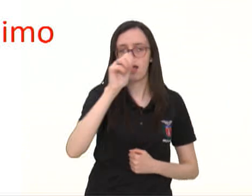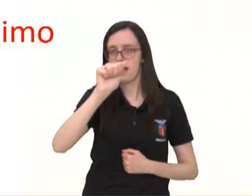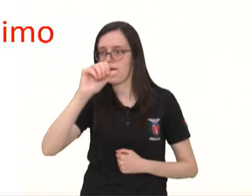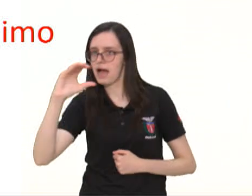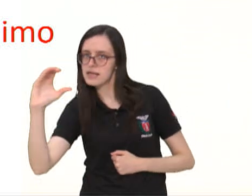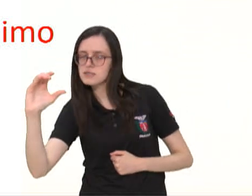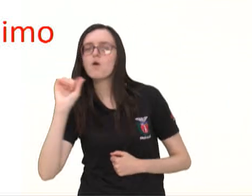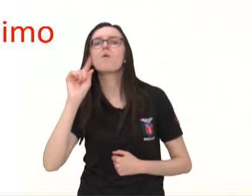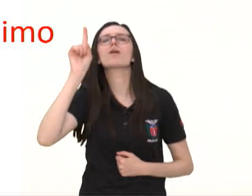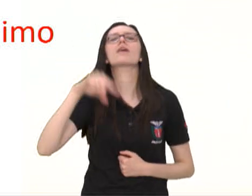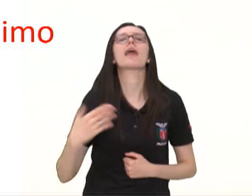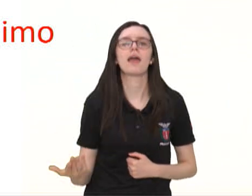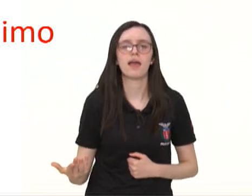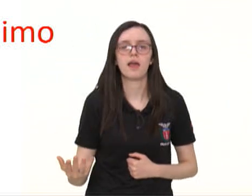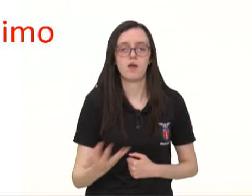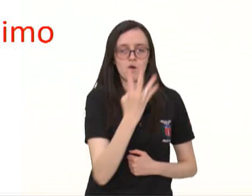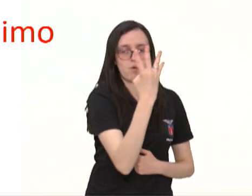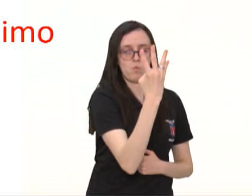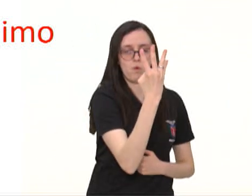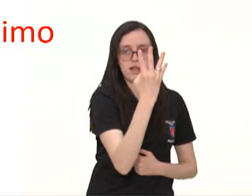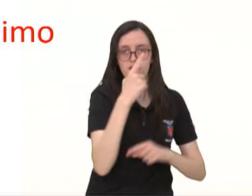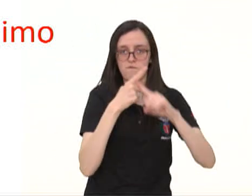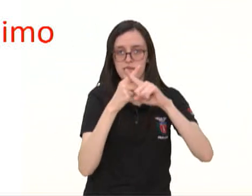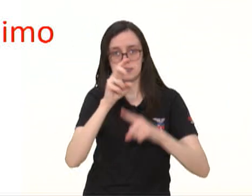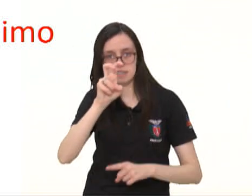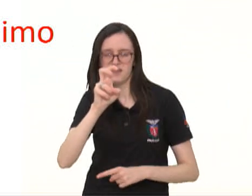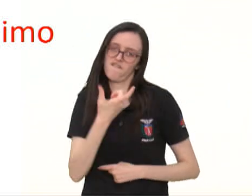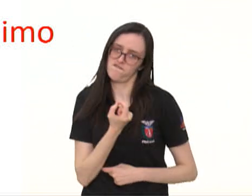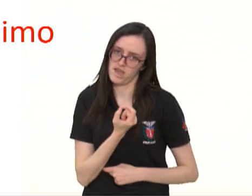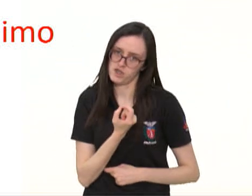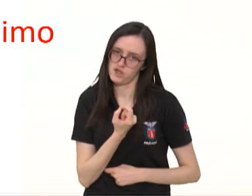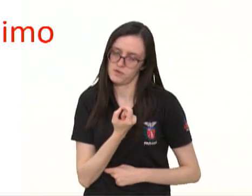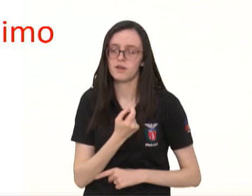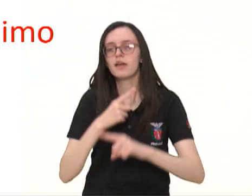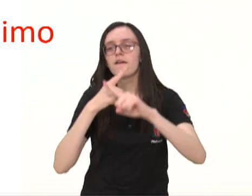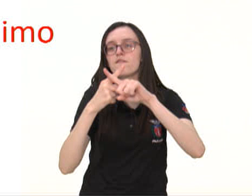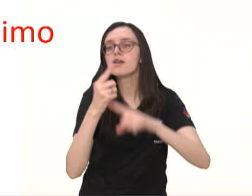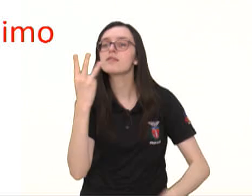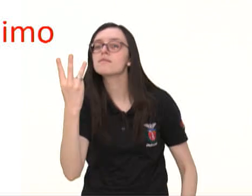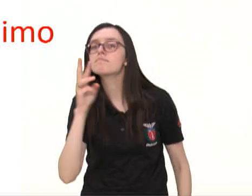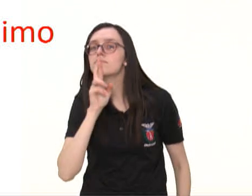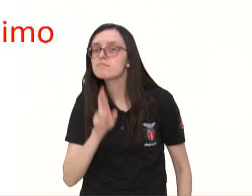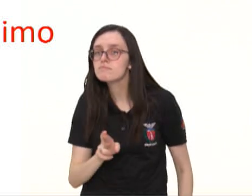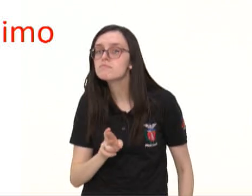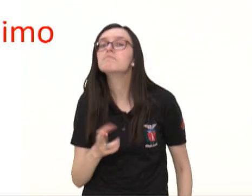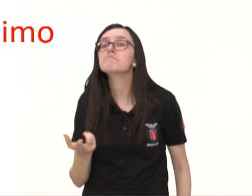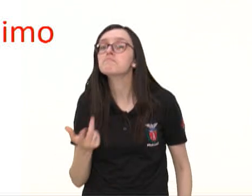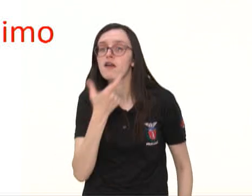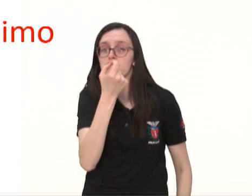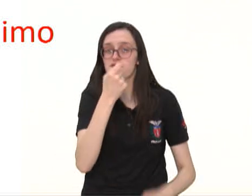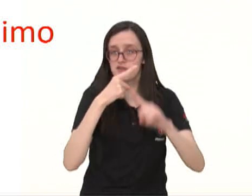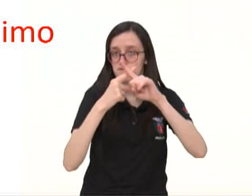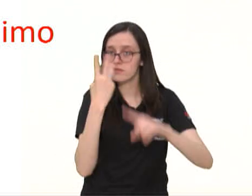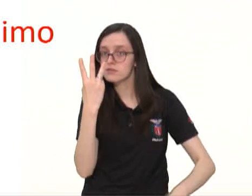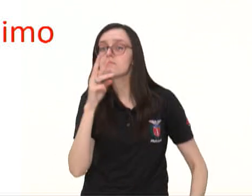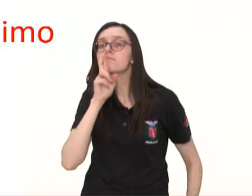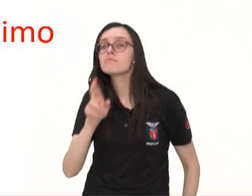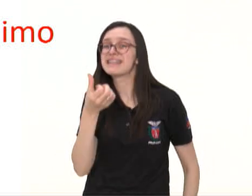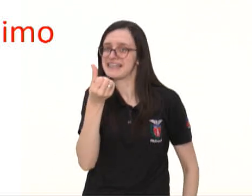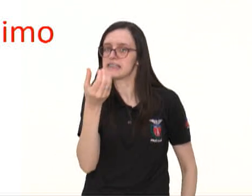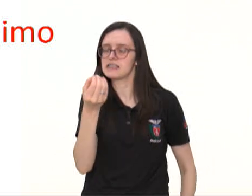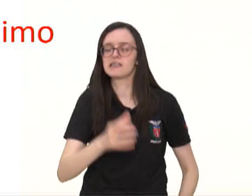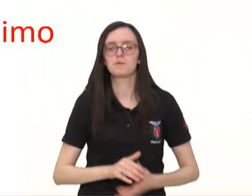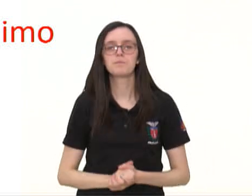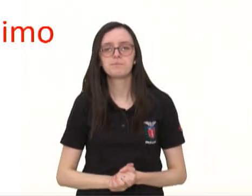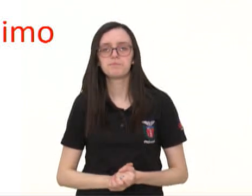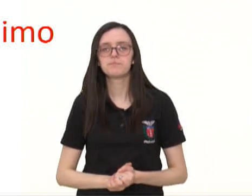C é o 4 vezes o 5, que dá 20, vezes o 3. 20 vezes 3, 60. Então